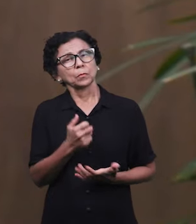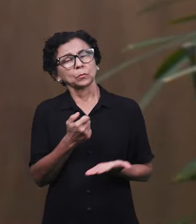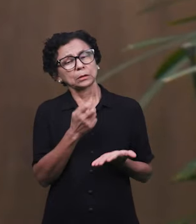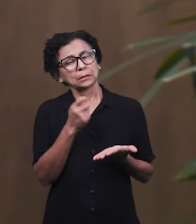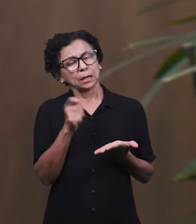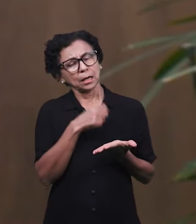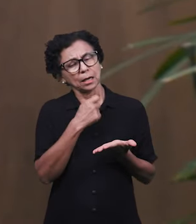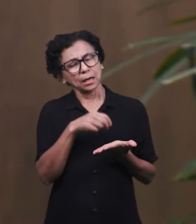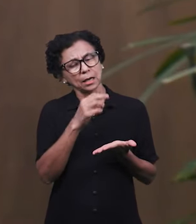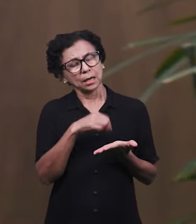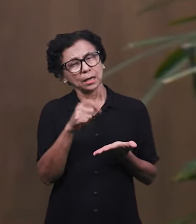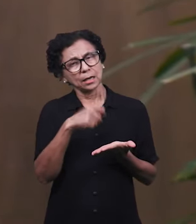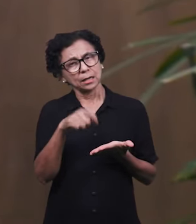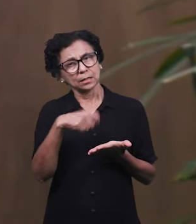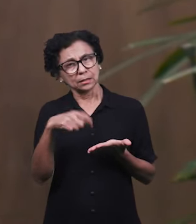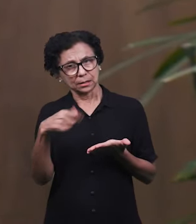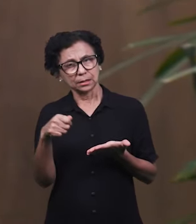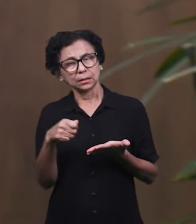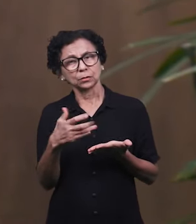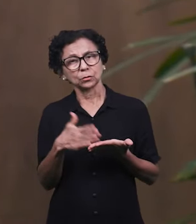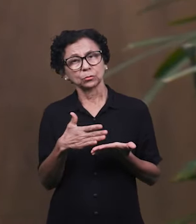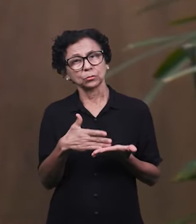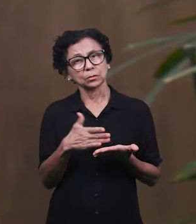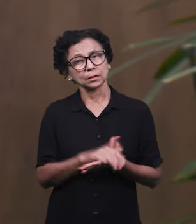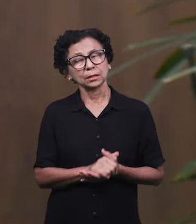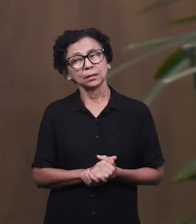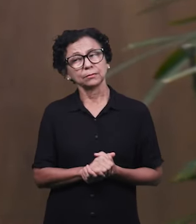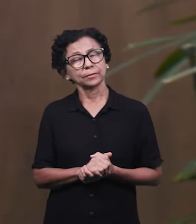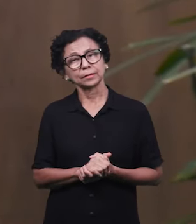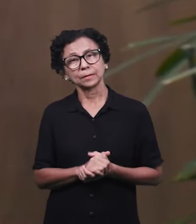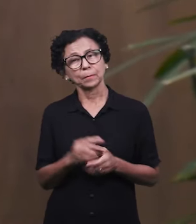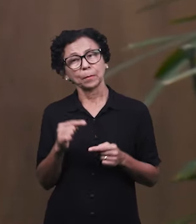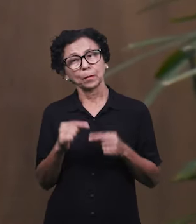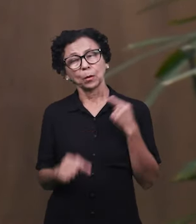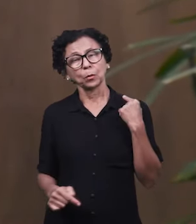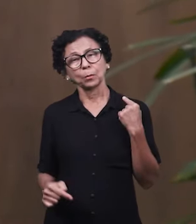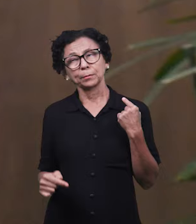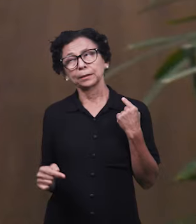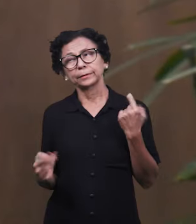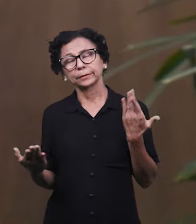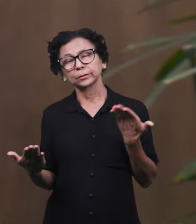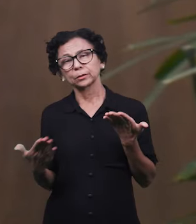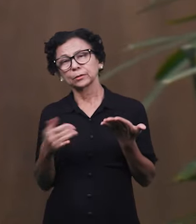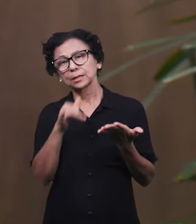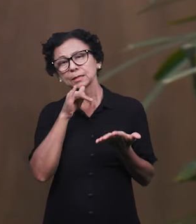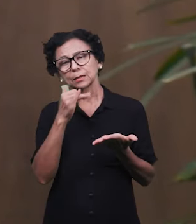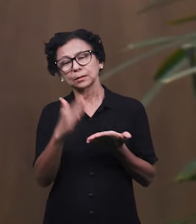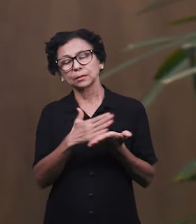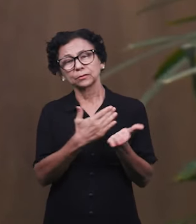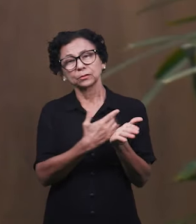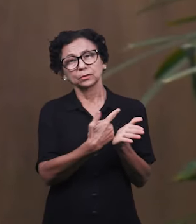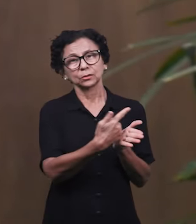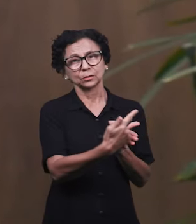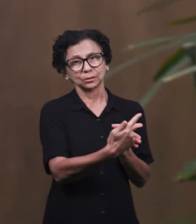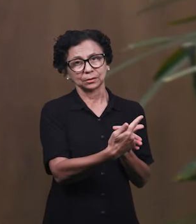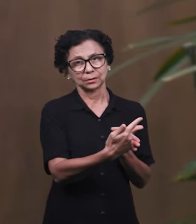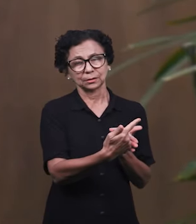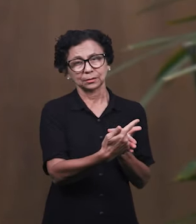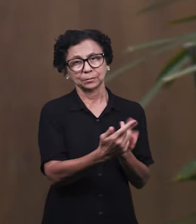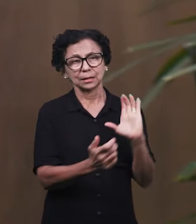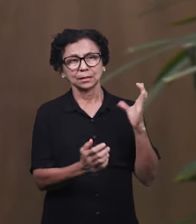Gênesis. Isso porque existem muitas ideias da ciência. Nós temos as hipóteses, as